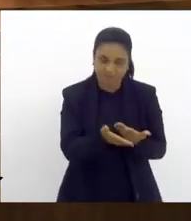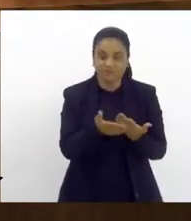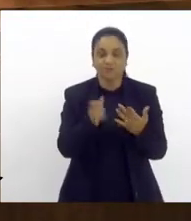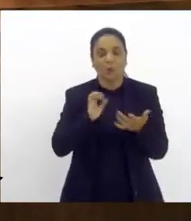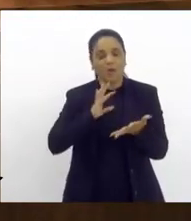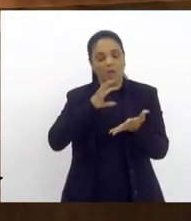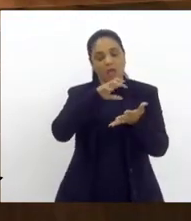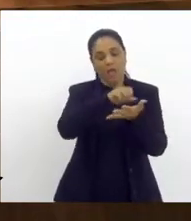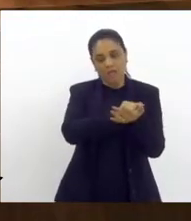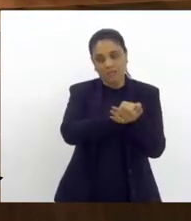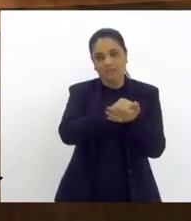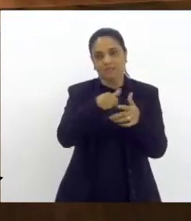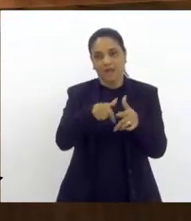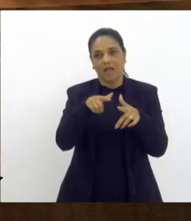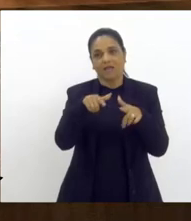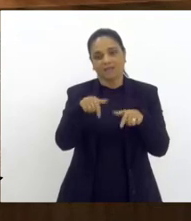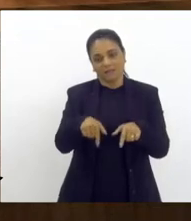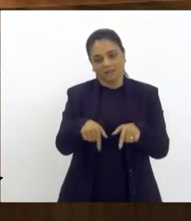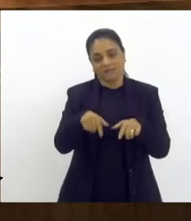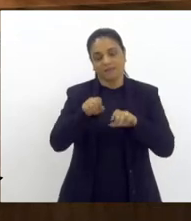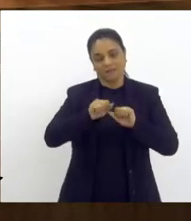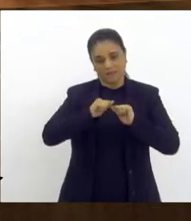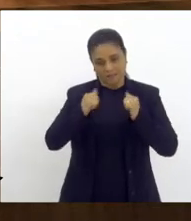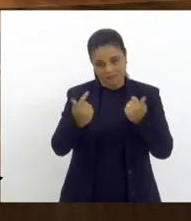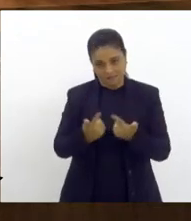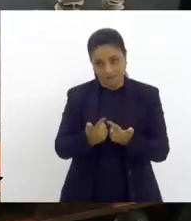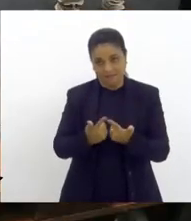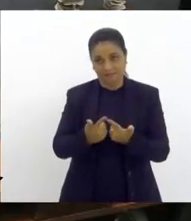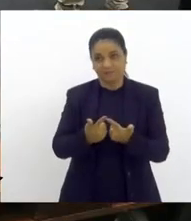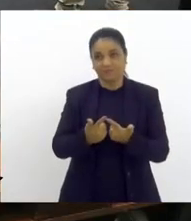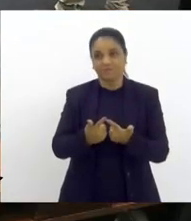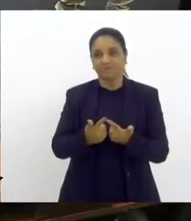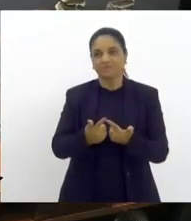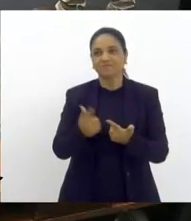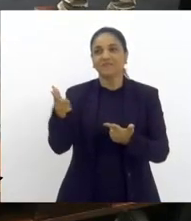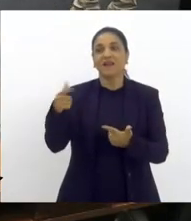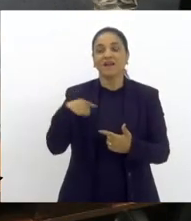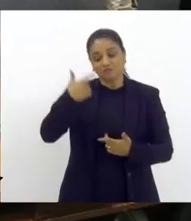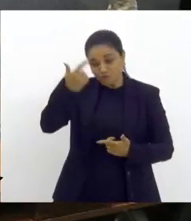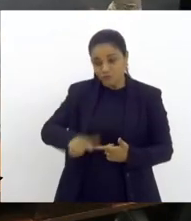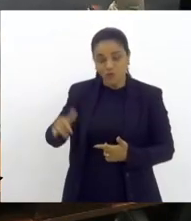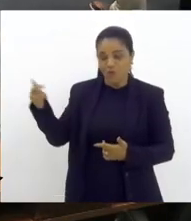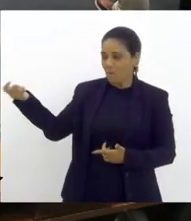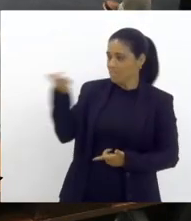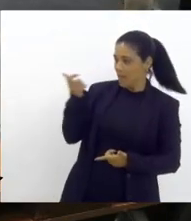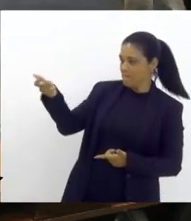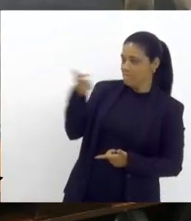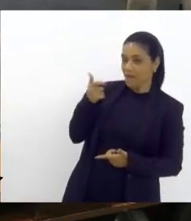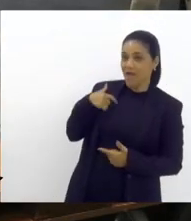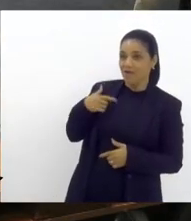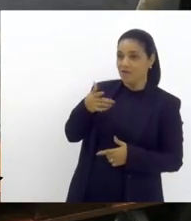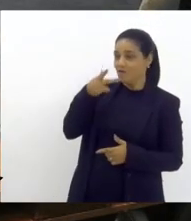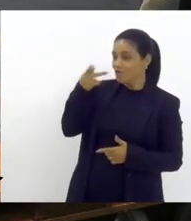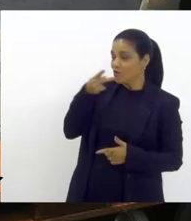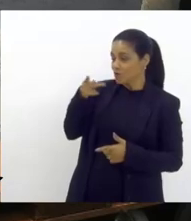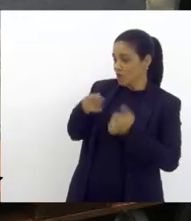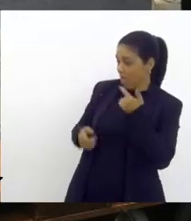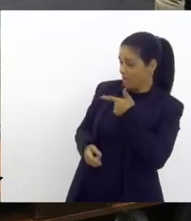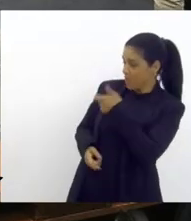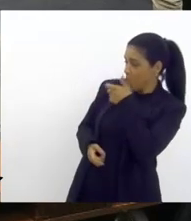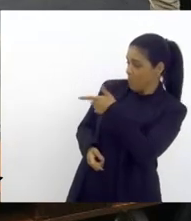Presidente só para deixar registrado de novo falou que eu disse que ia dar tiro de novo